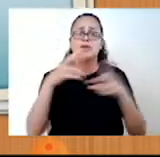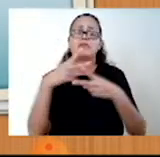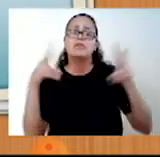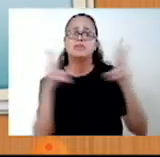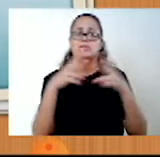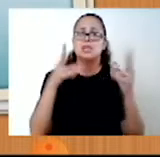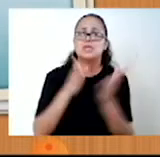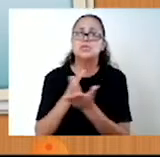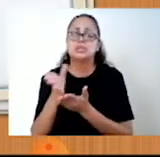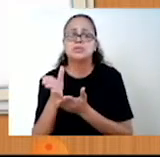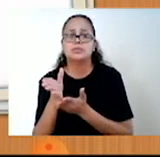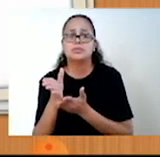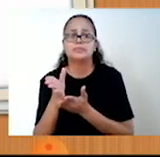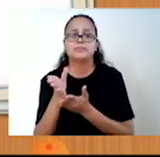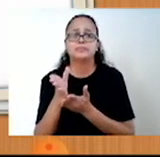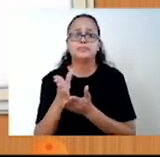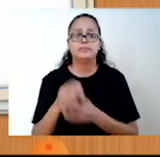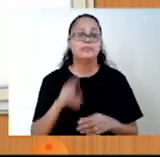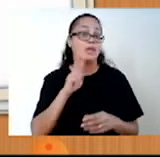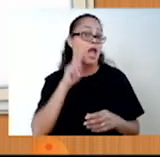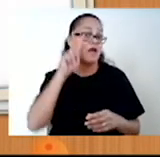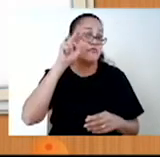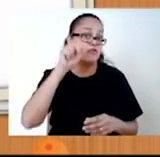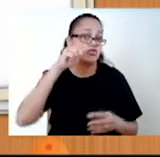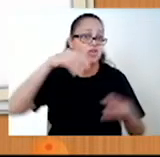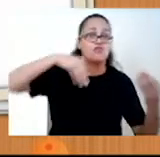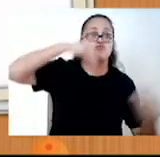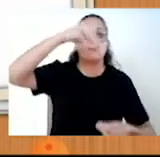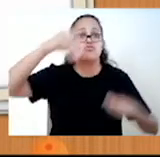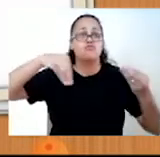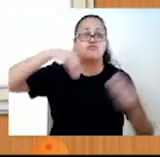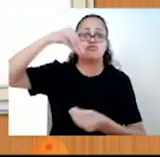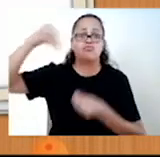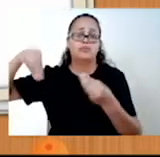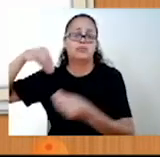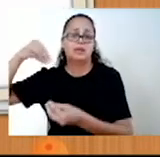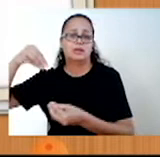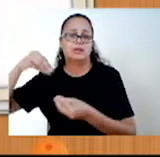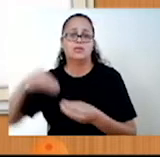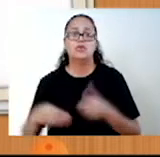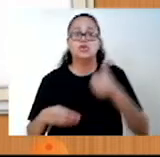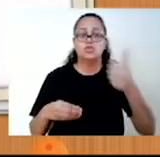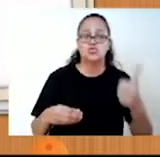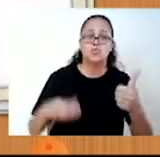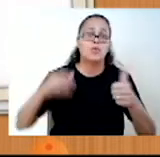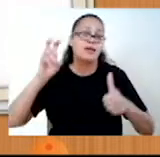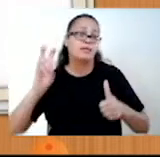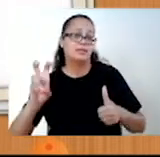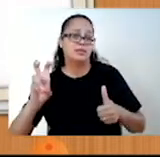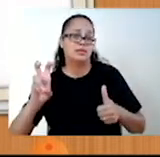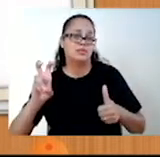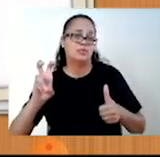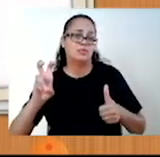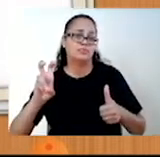e direção dos ventos. A força de um furacão é medida pela escala Saffir-Simpson, que vai de 1 a 5. É a